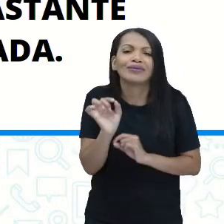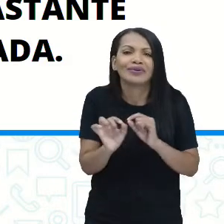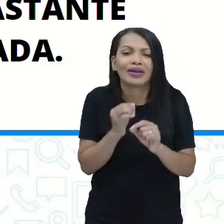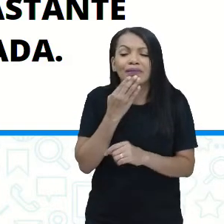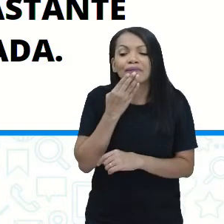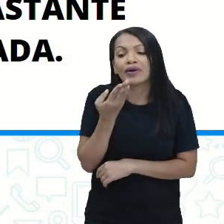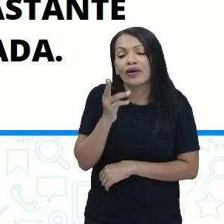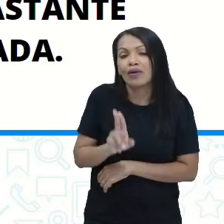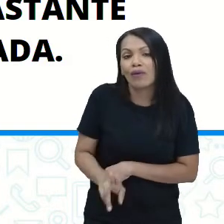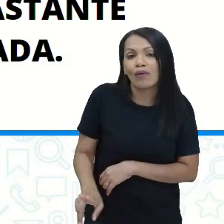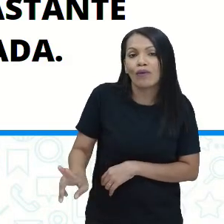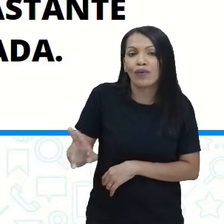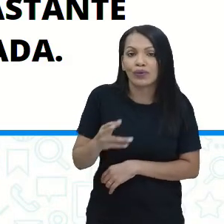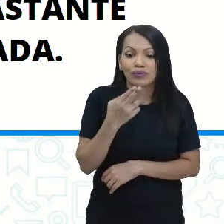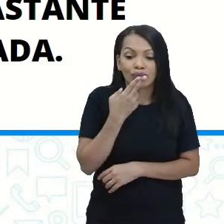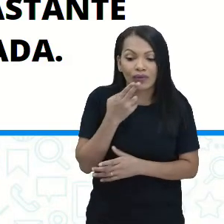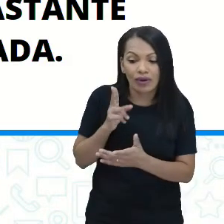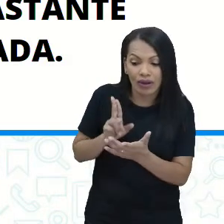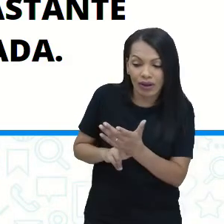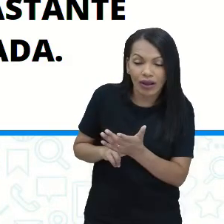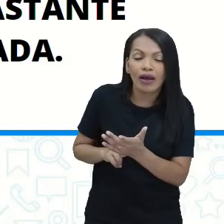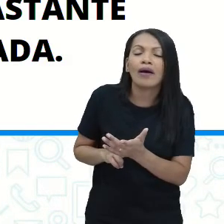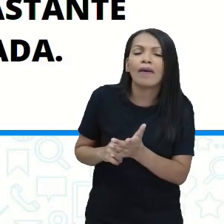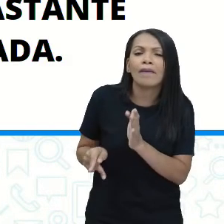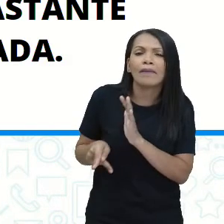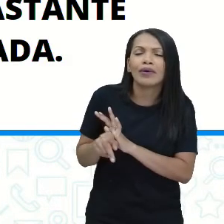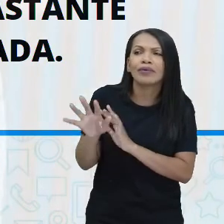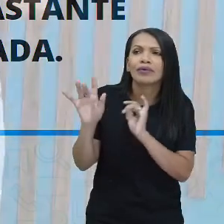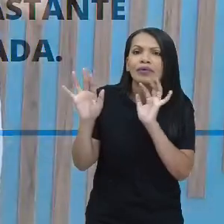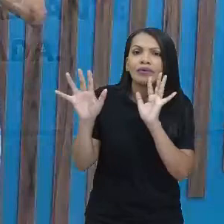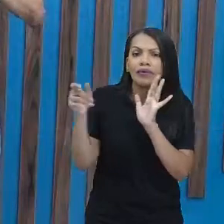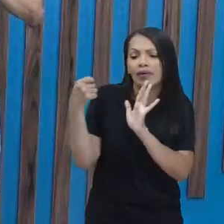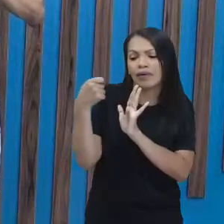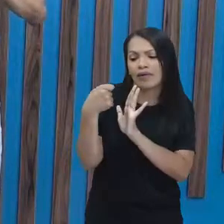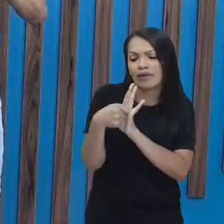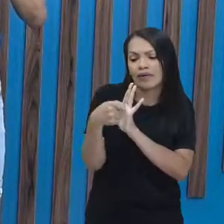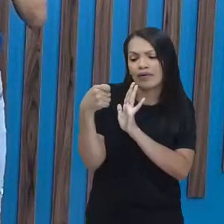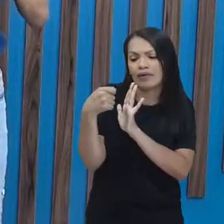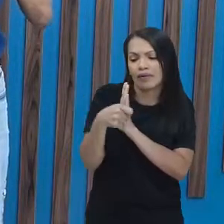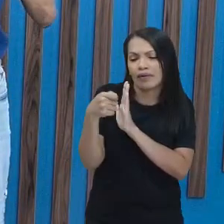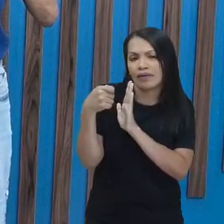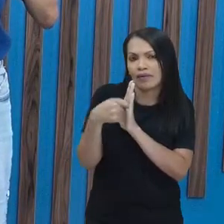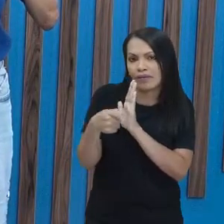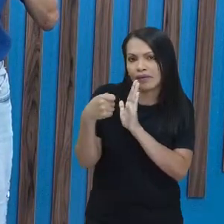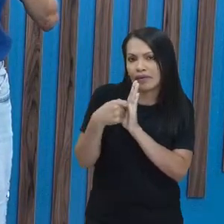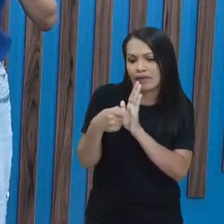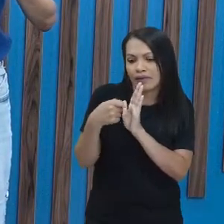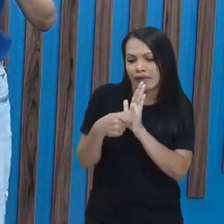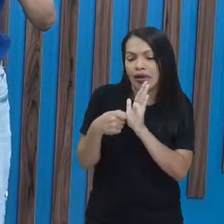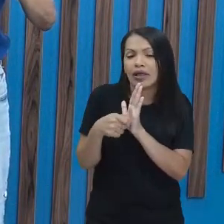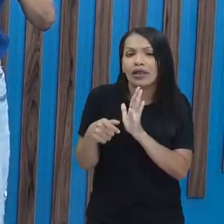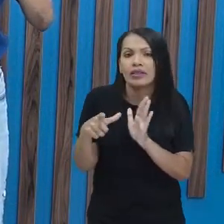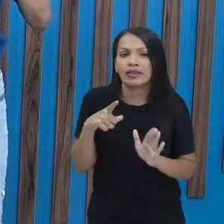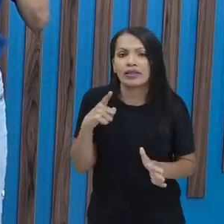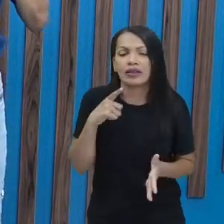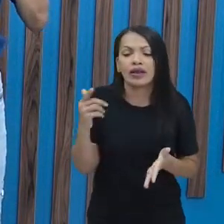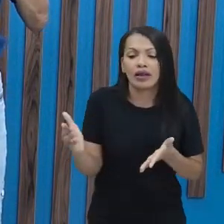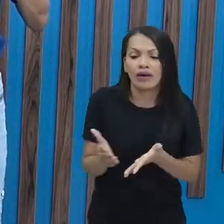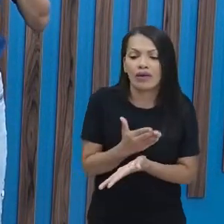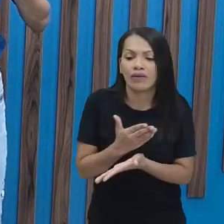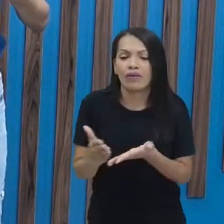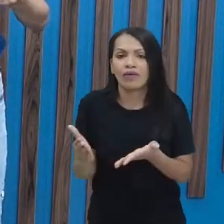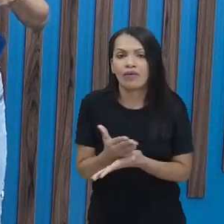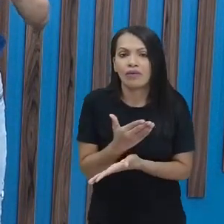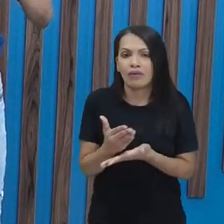fazer uso da cartinha a próprio punho, tá? Inclusive, existem algumas cartas, tá? Cartinhas